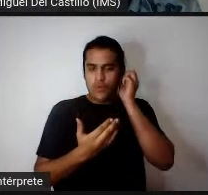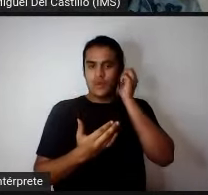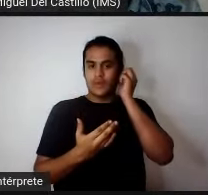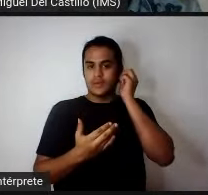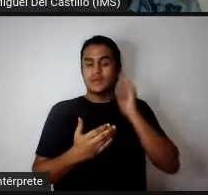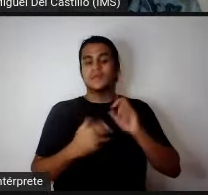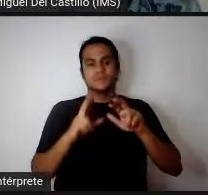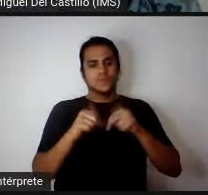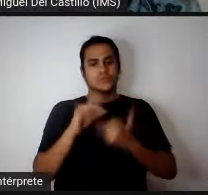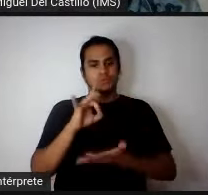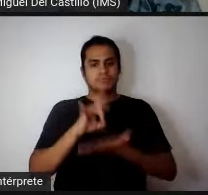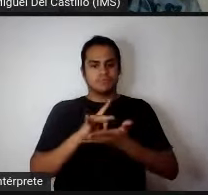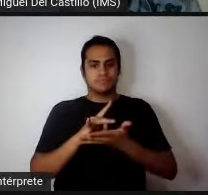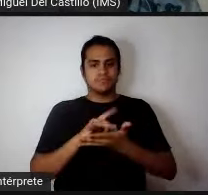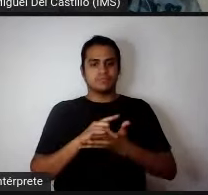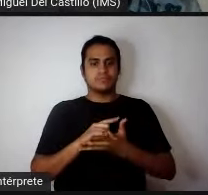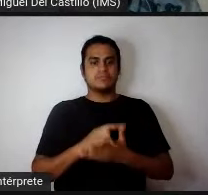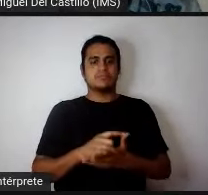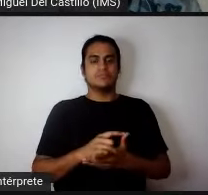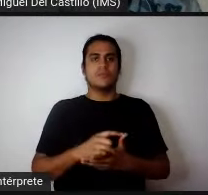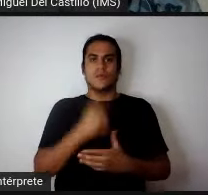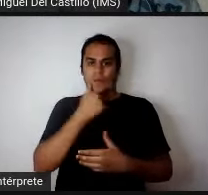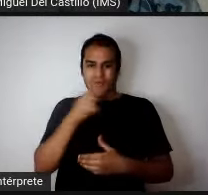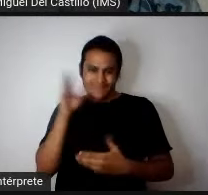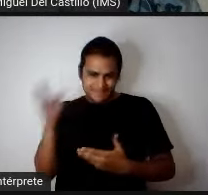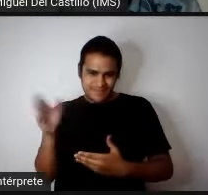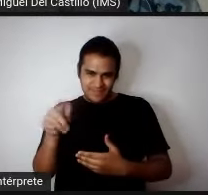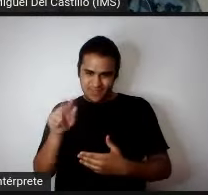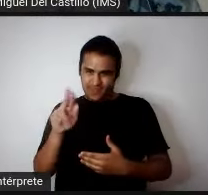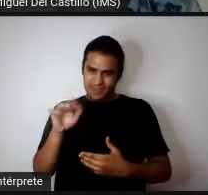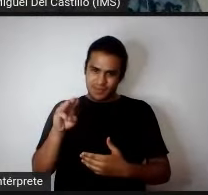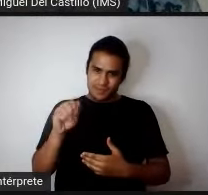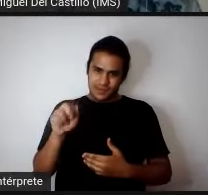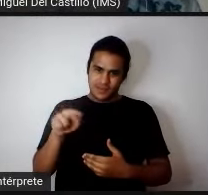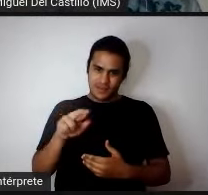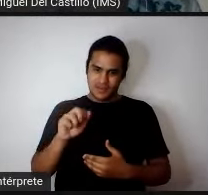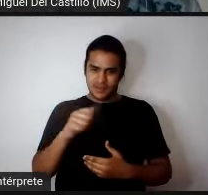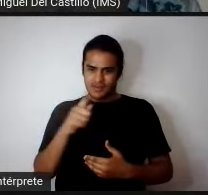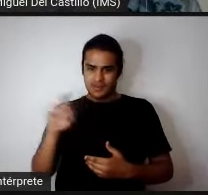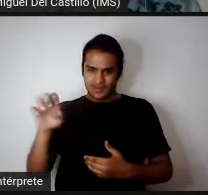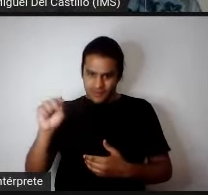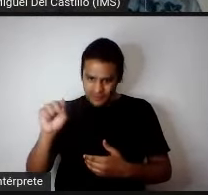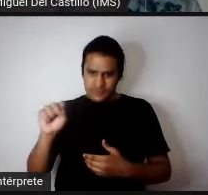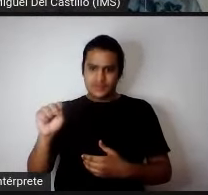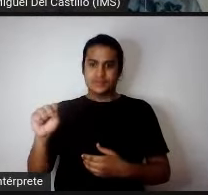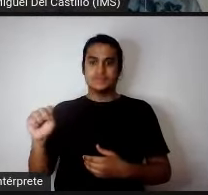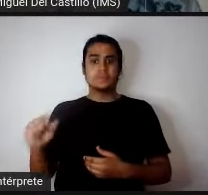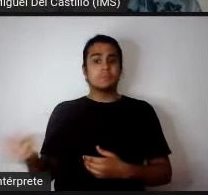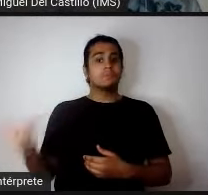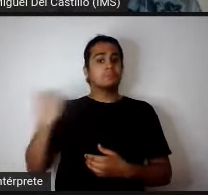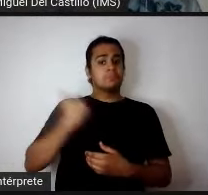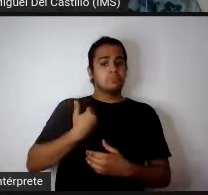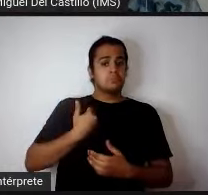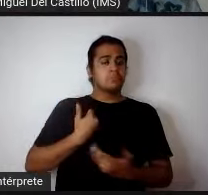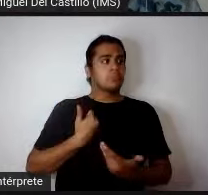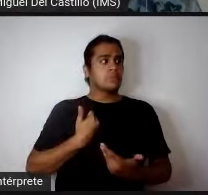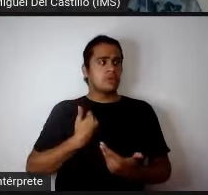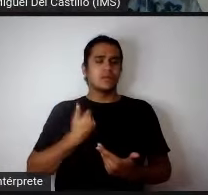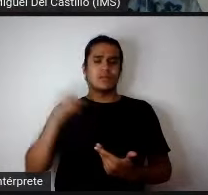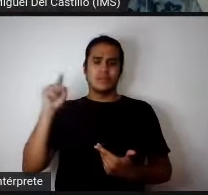de fato, ele apontou uma característica que pouca gente